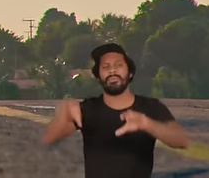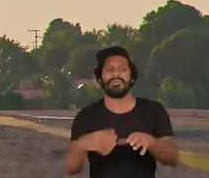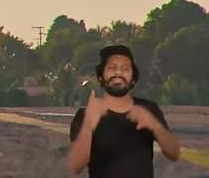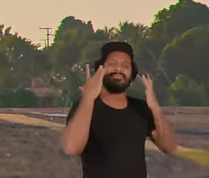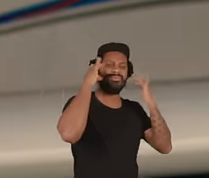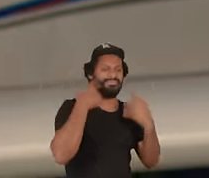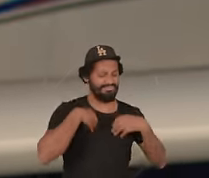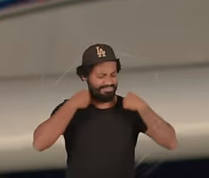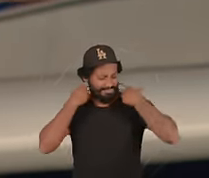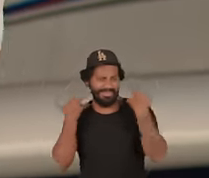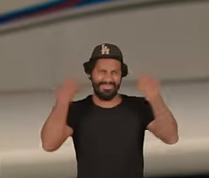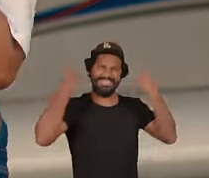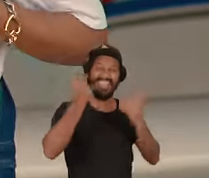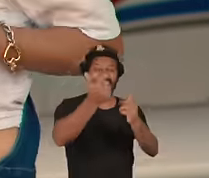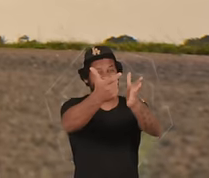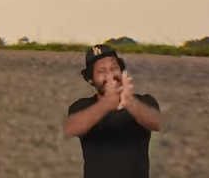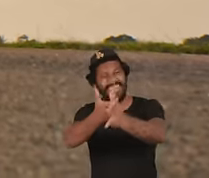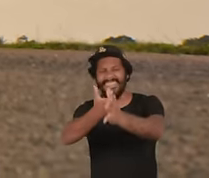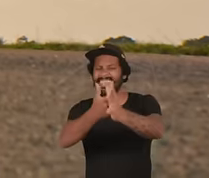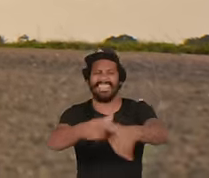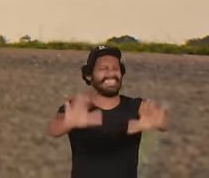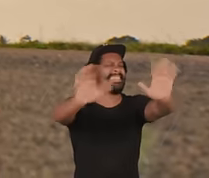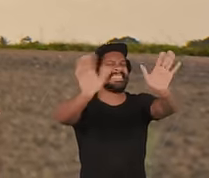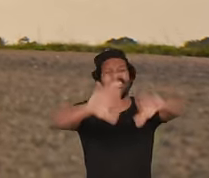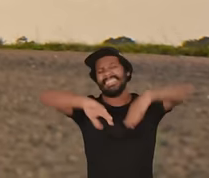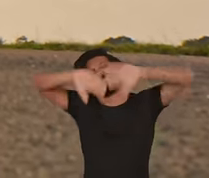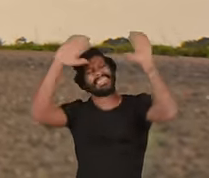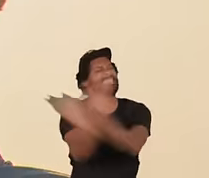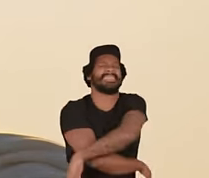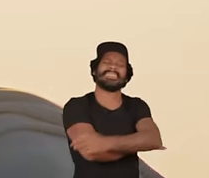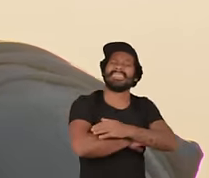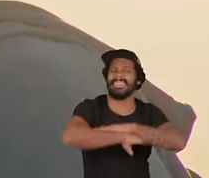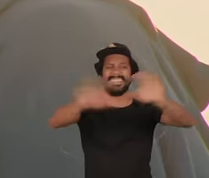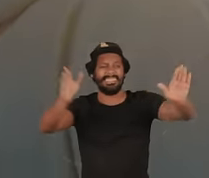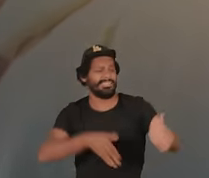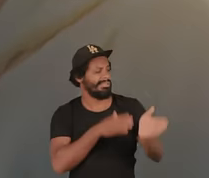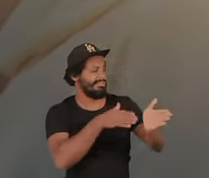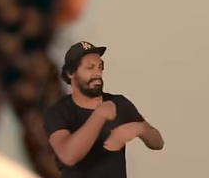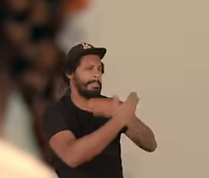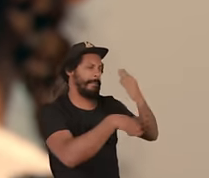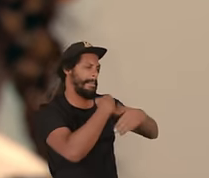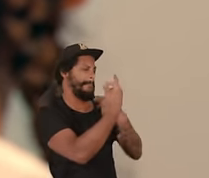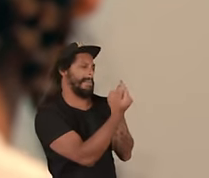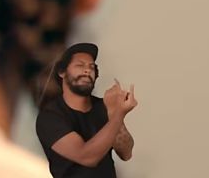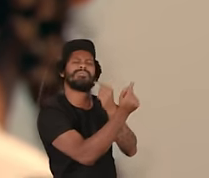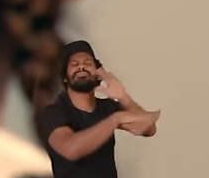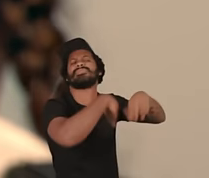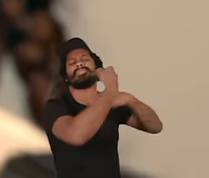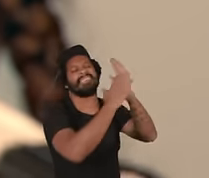que você tá me devendo. Mas mesmo assim, mano, eu não tô nem vendo. Atrás do dia